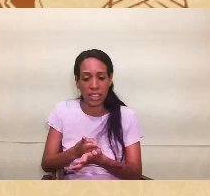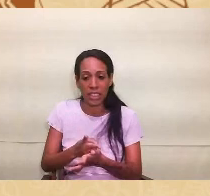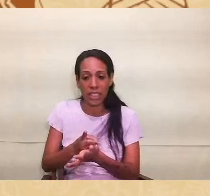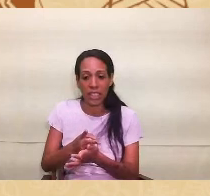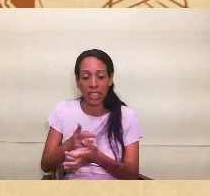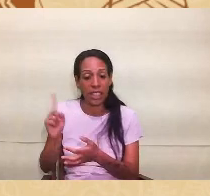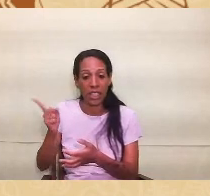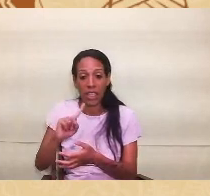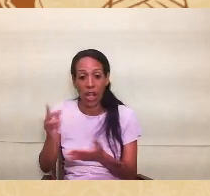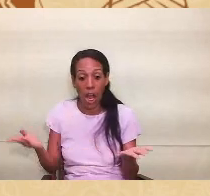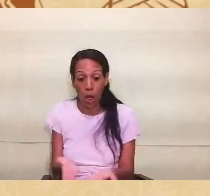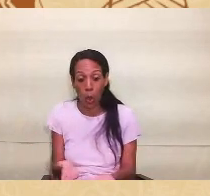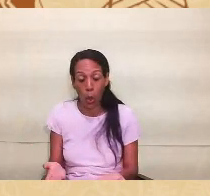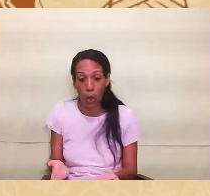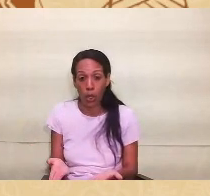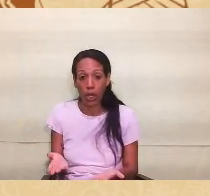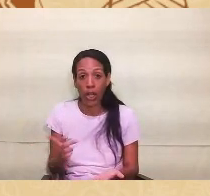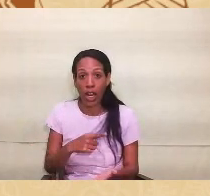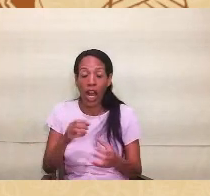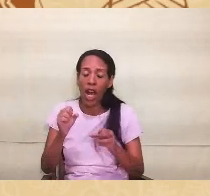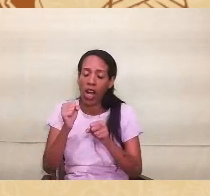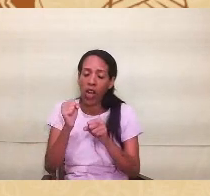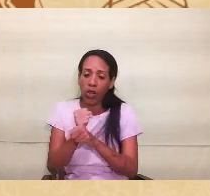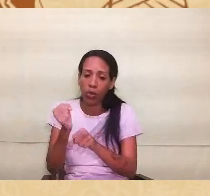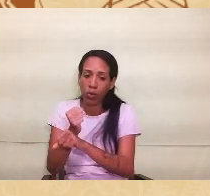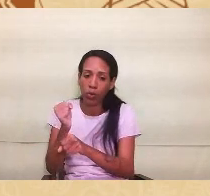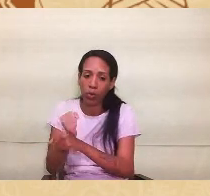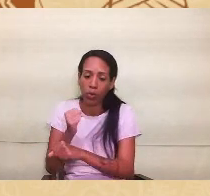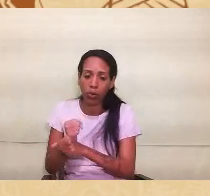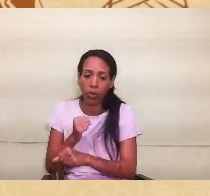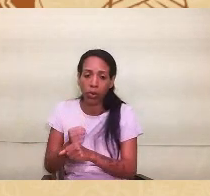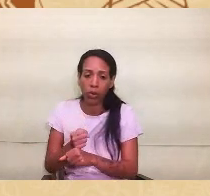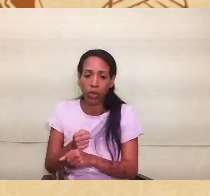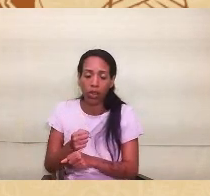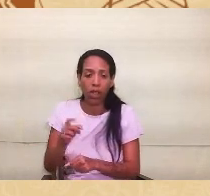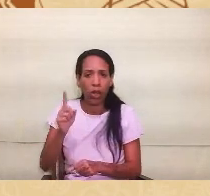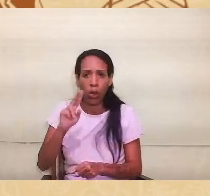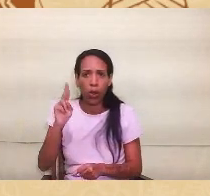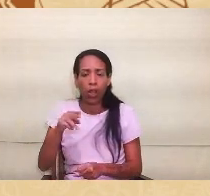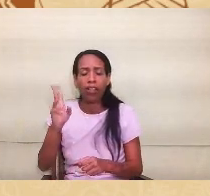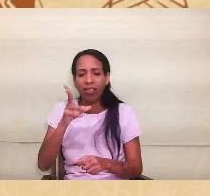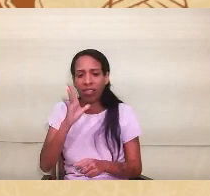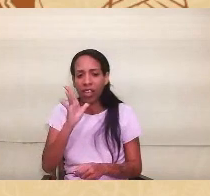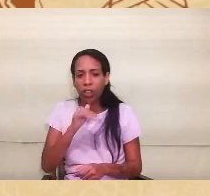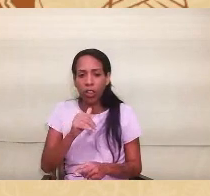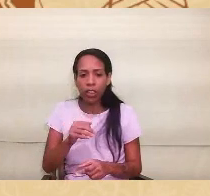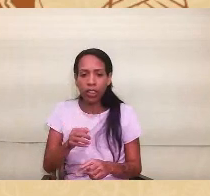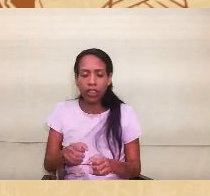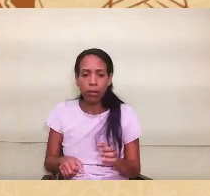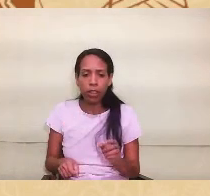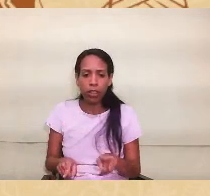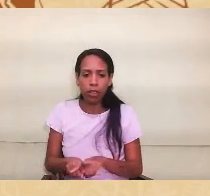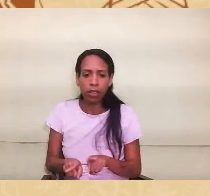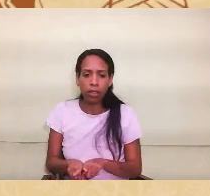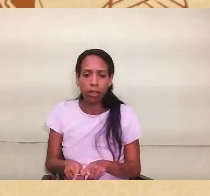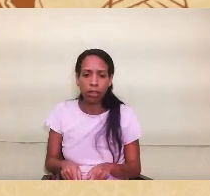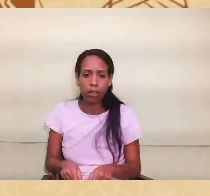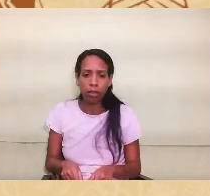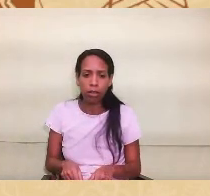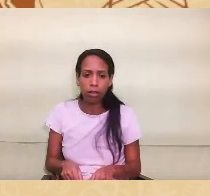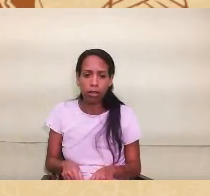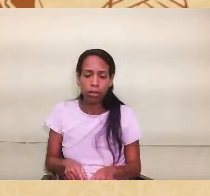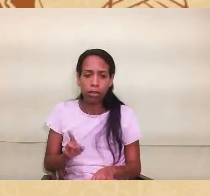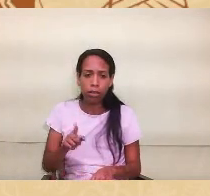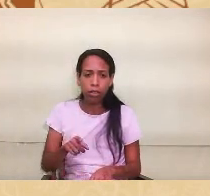agora, né? Ela é uma construção, não um porvir, mas uma construção. É, por vezes, o Estado